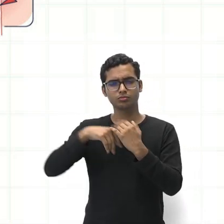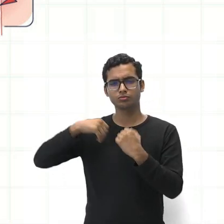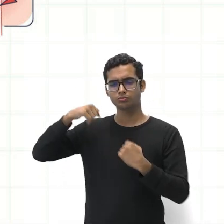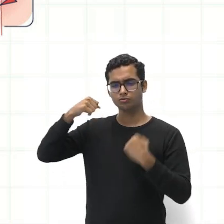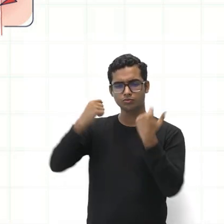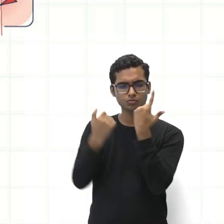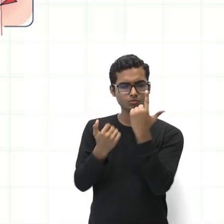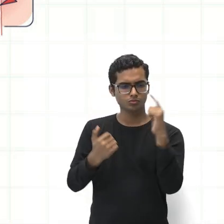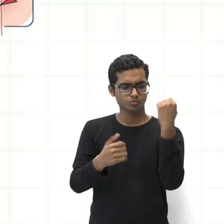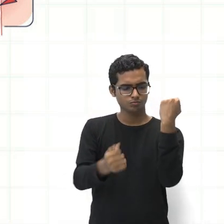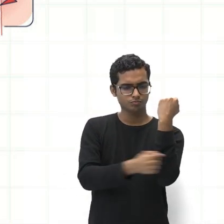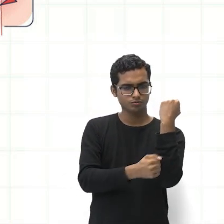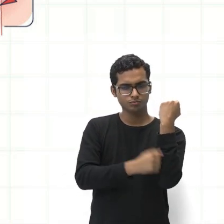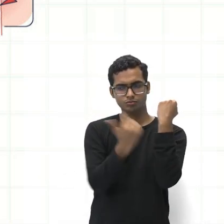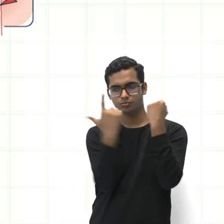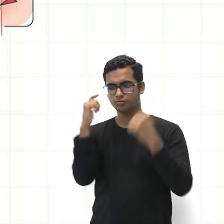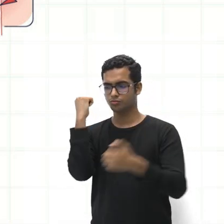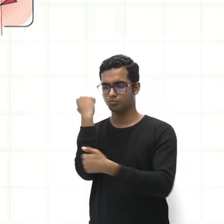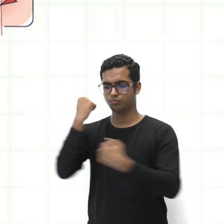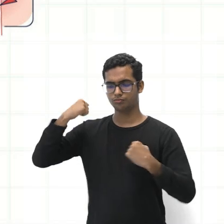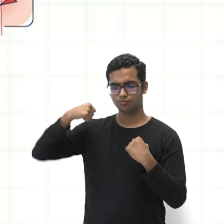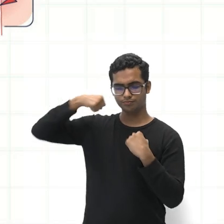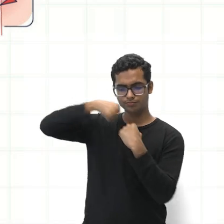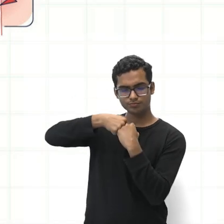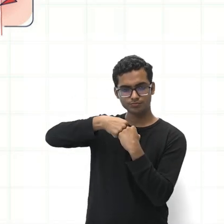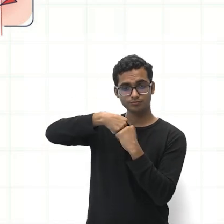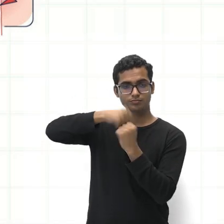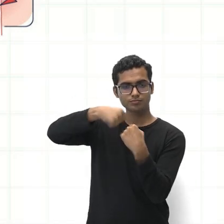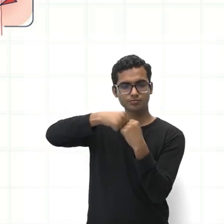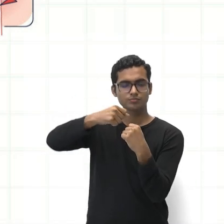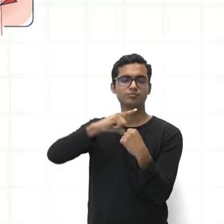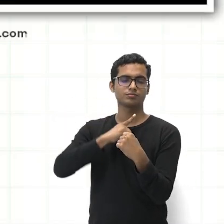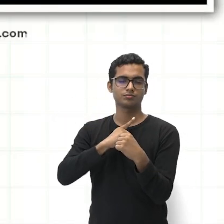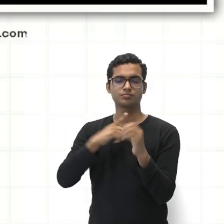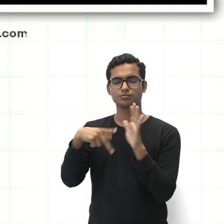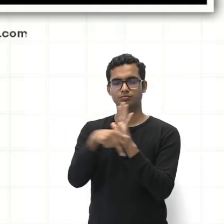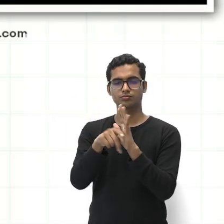outro, você vai ter o quê? As articulações.